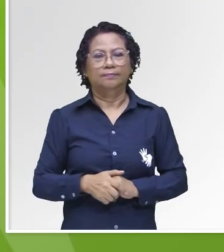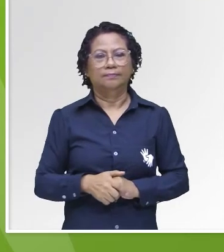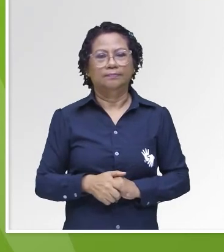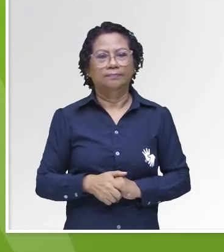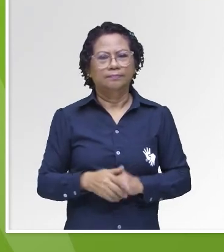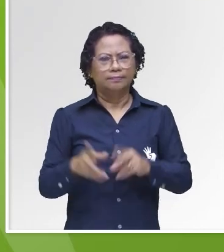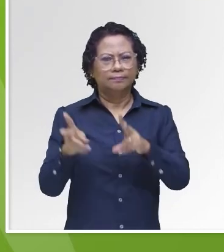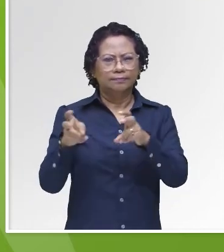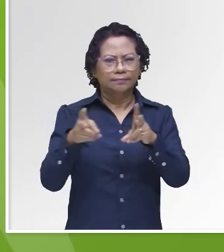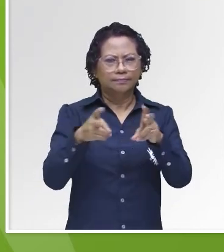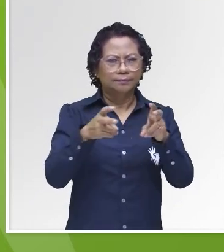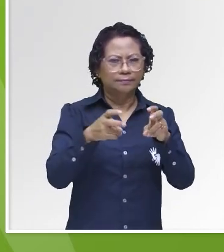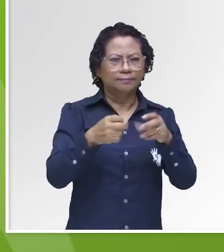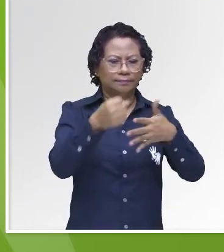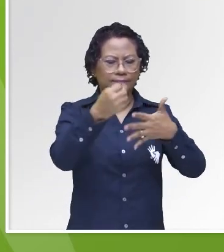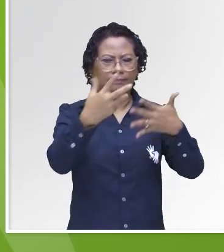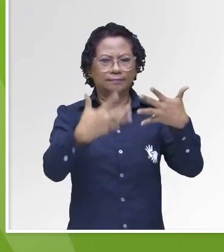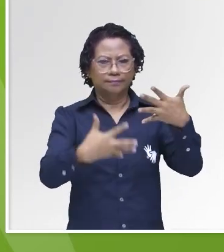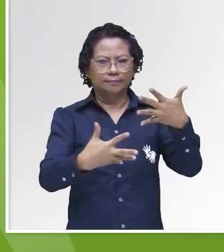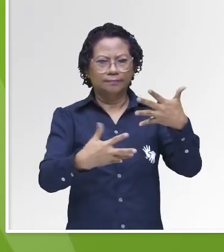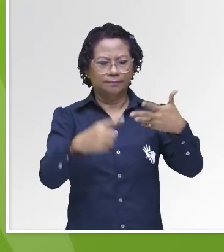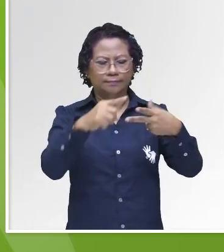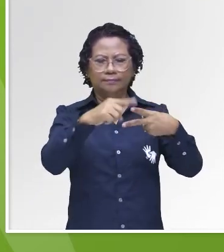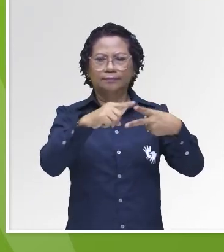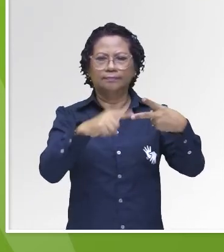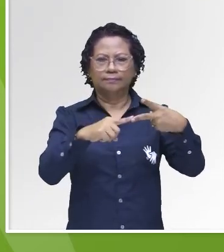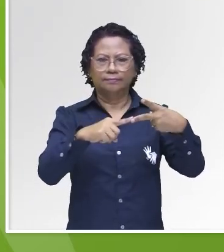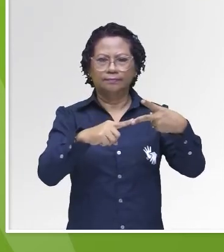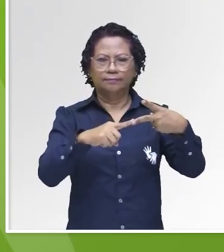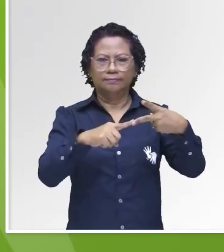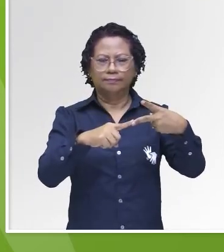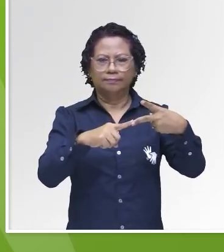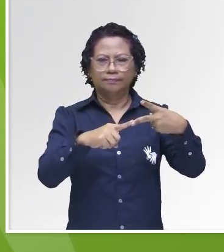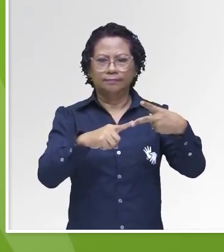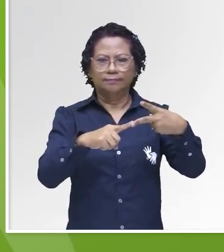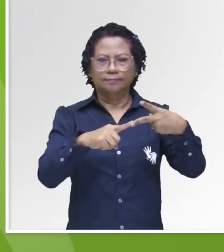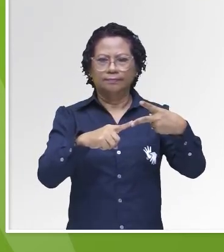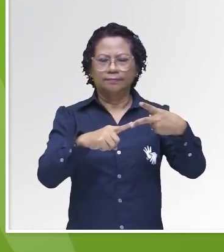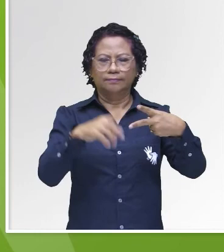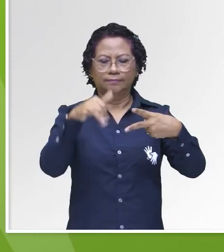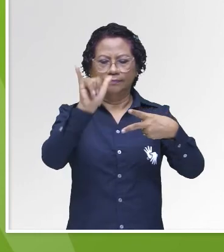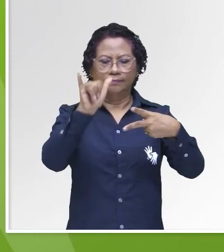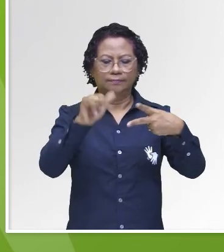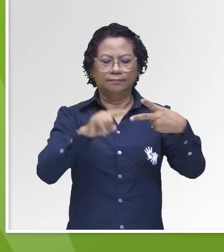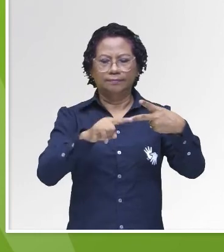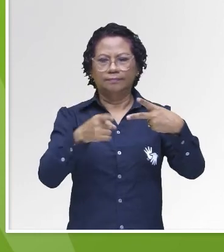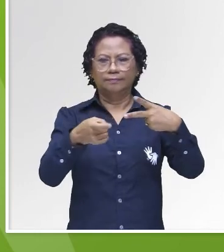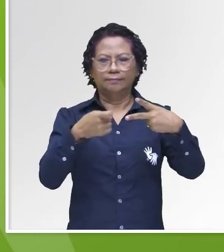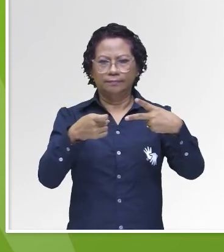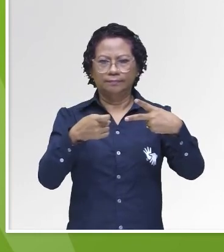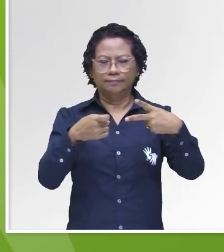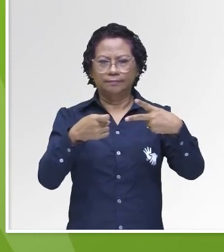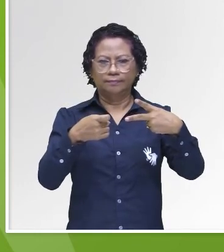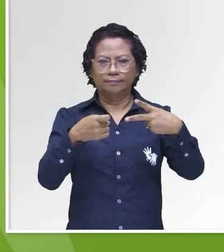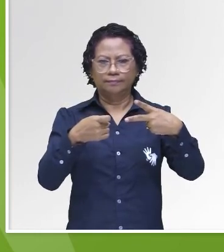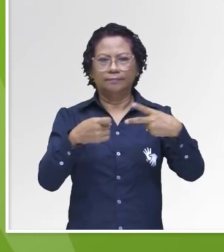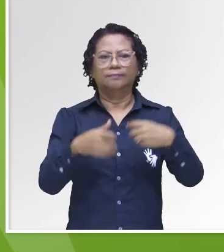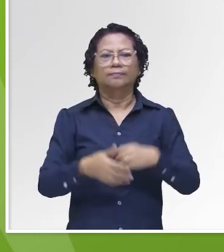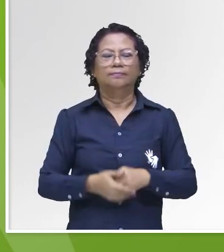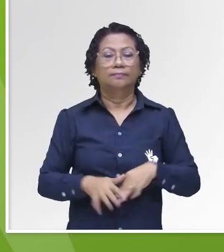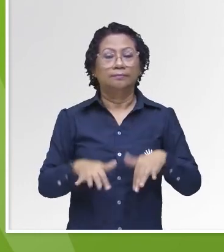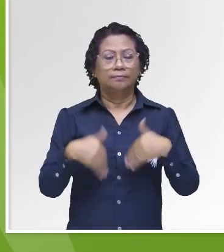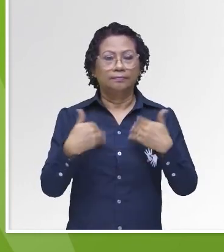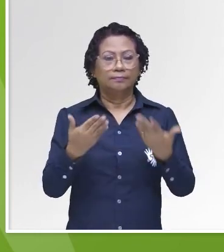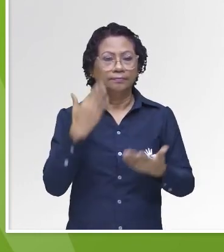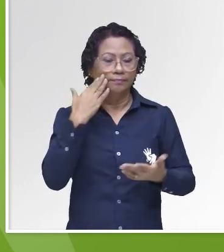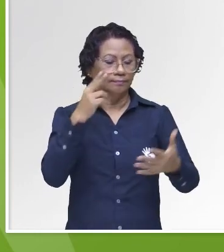e V0 cosseno θ quando a componente é no eixo x. Beleza? Vamos para a próxima cartela. Bom, na próxima